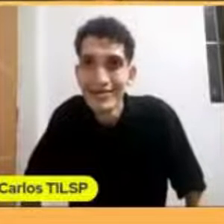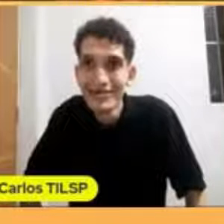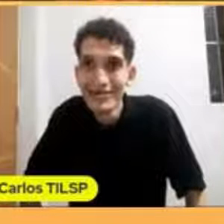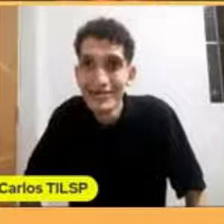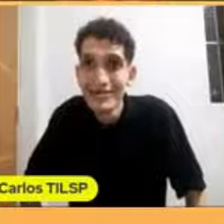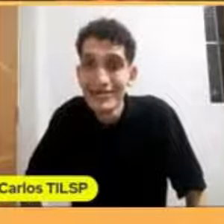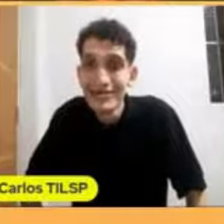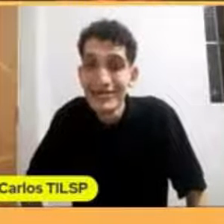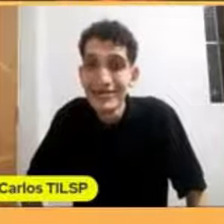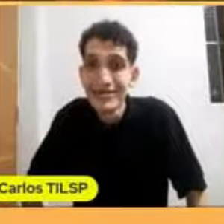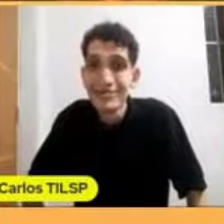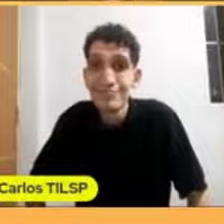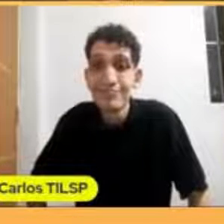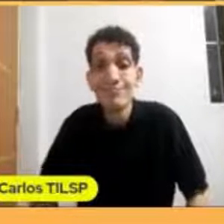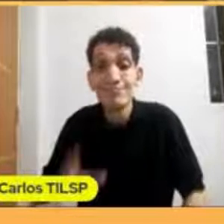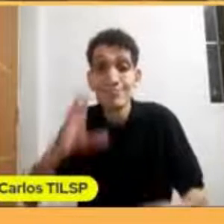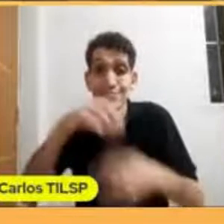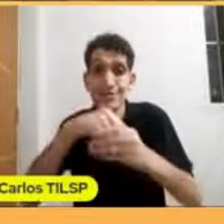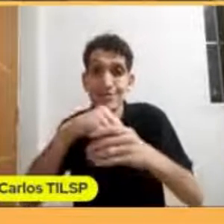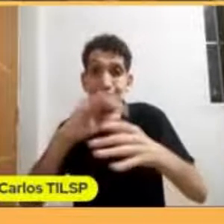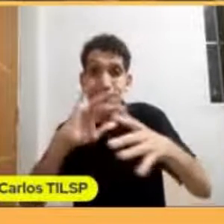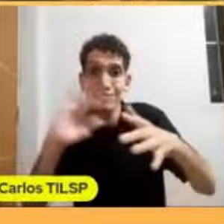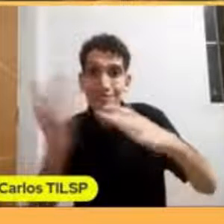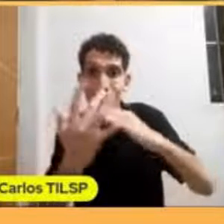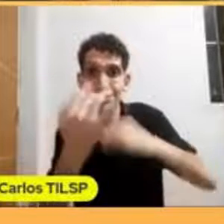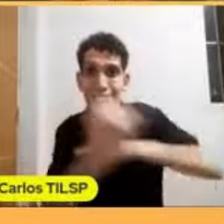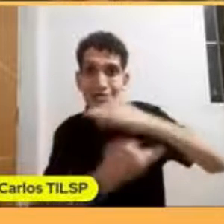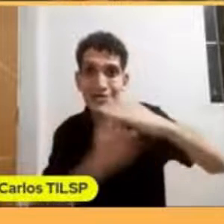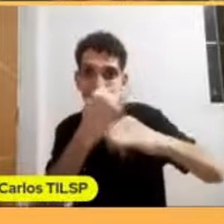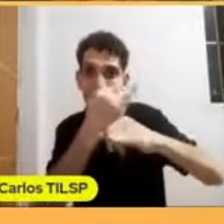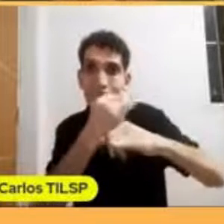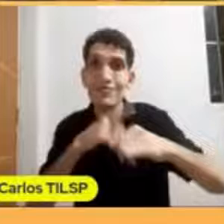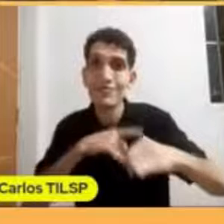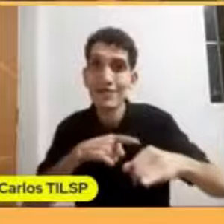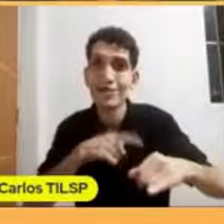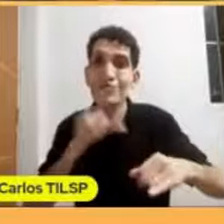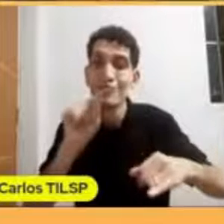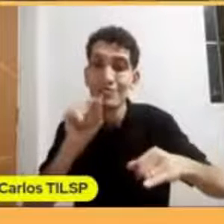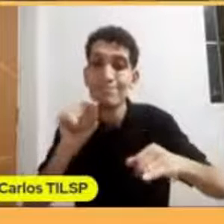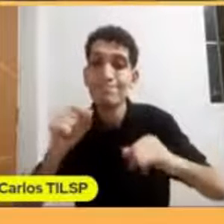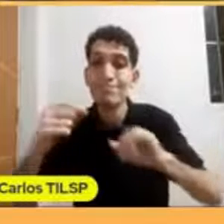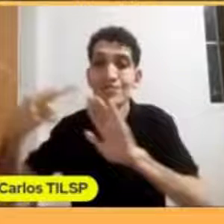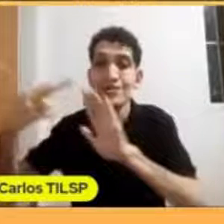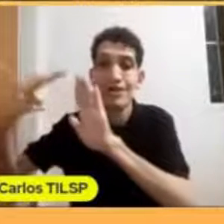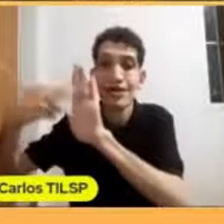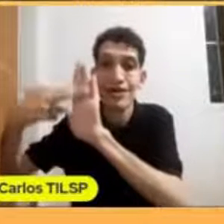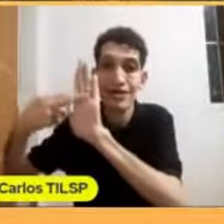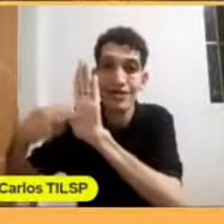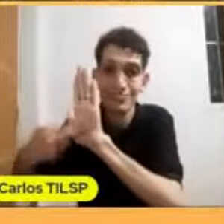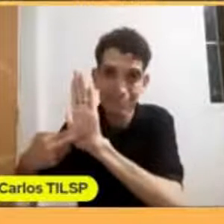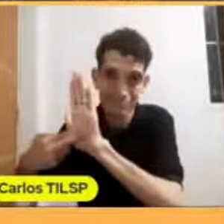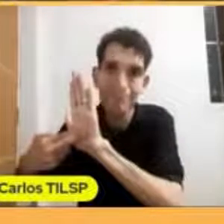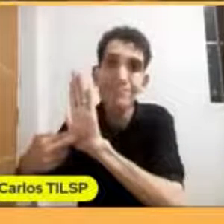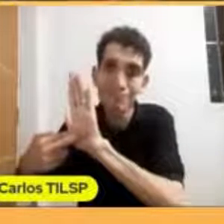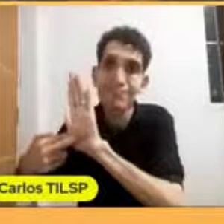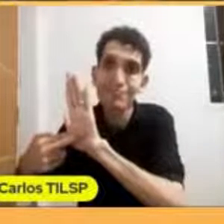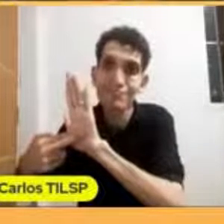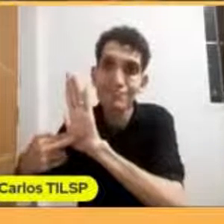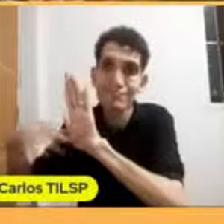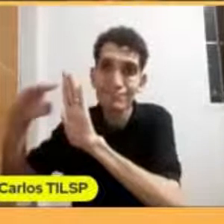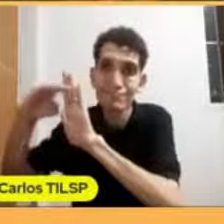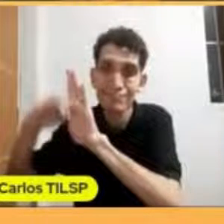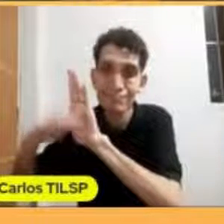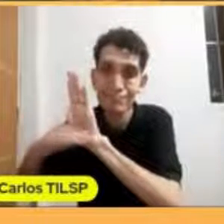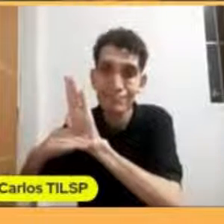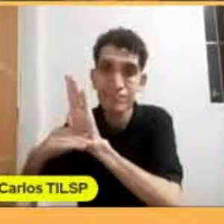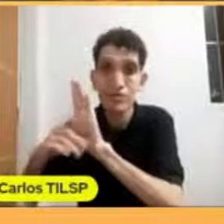Na questão do digital, a gente tem aí algumas diretrizes, né, que a gente pode